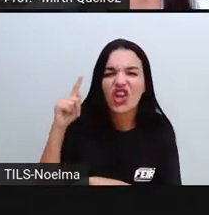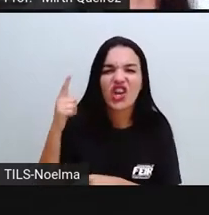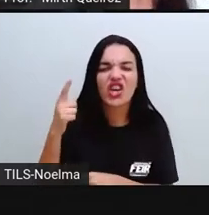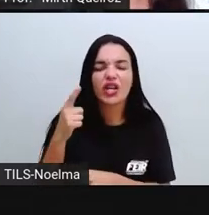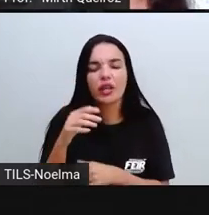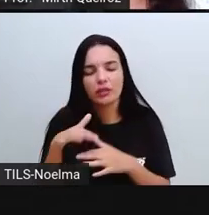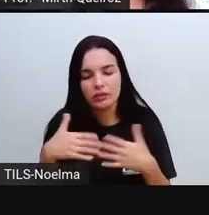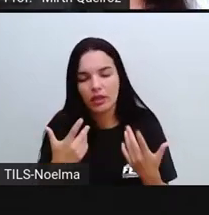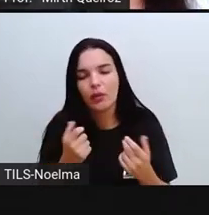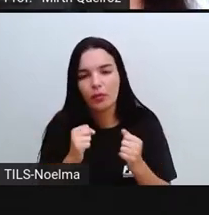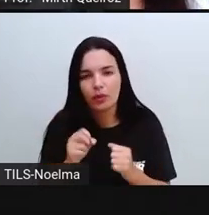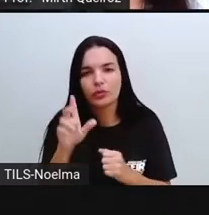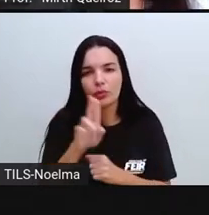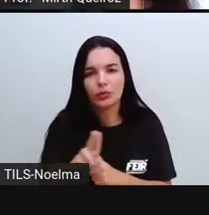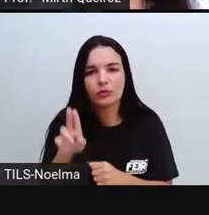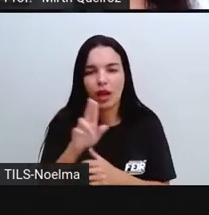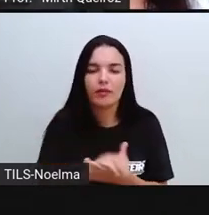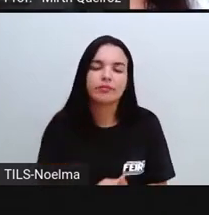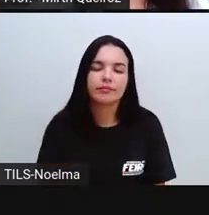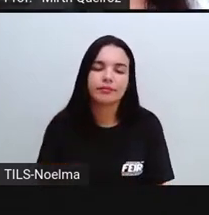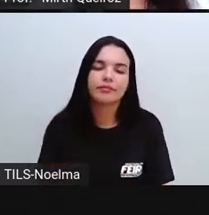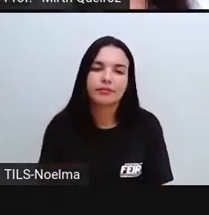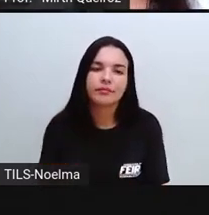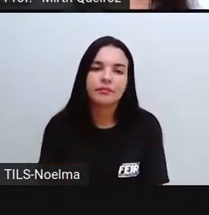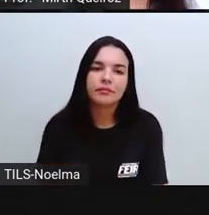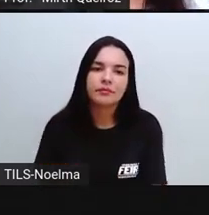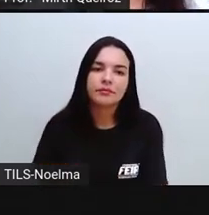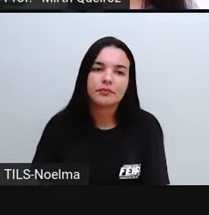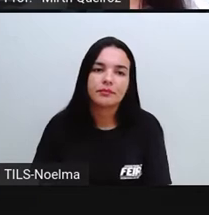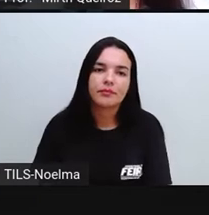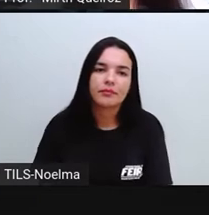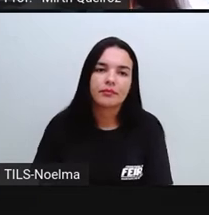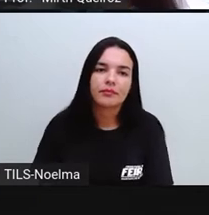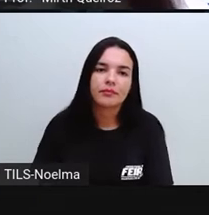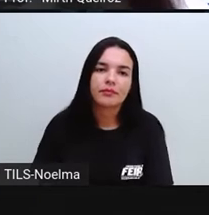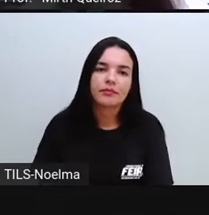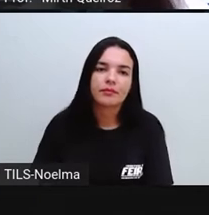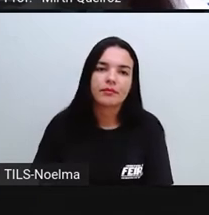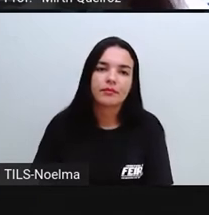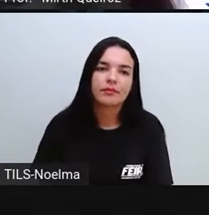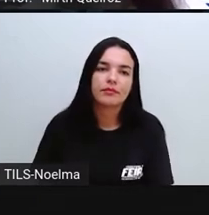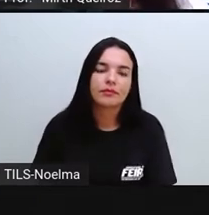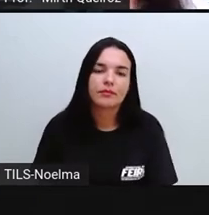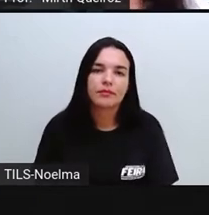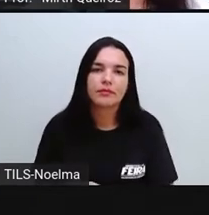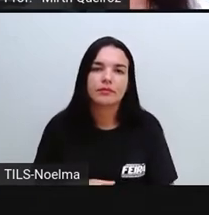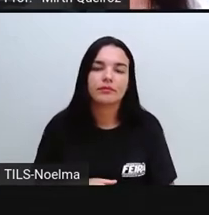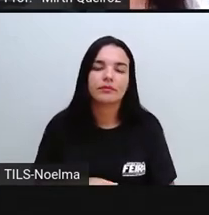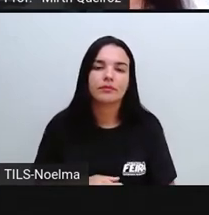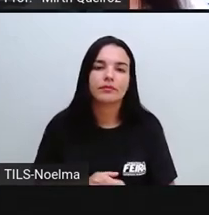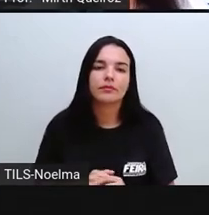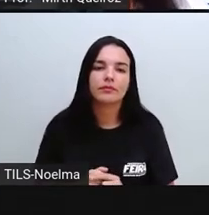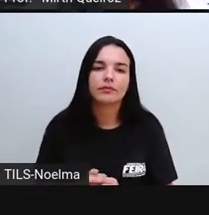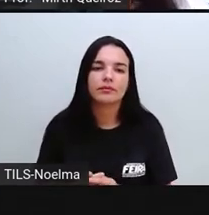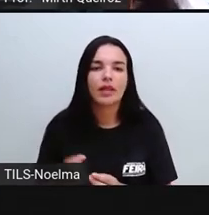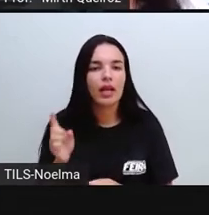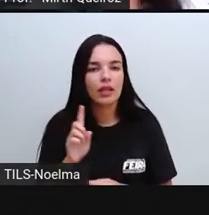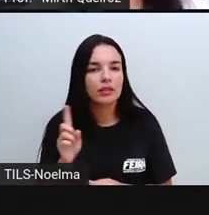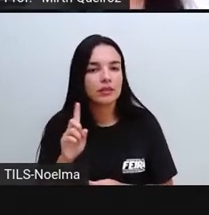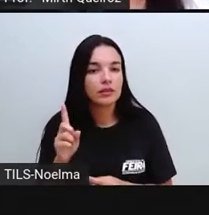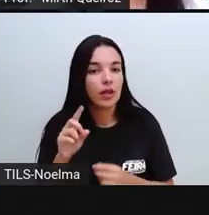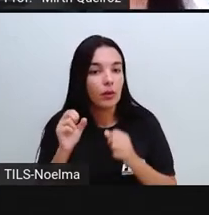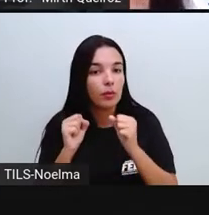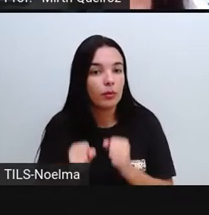tal. Aí a gente está utilizando gírias, certo? Algo que não acontece na formalidade, que não acontece quando a gente